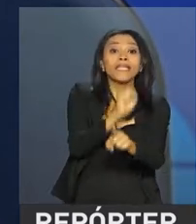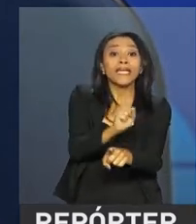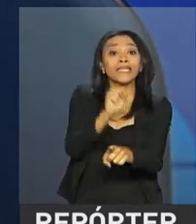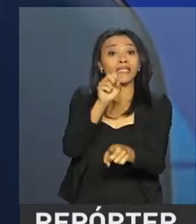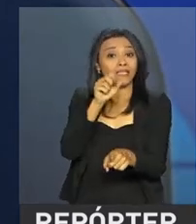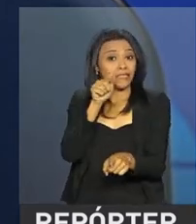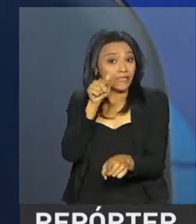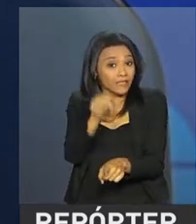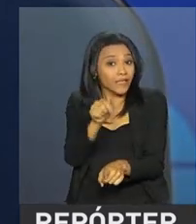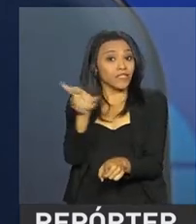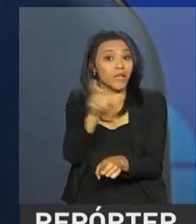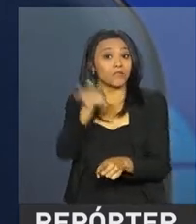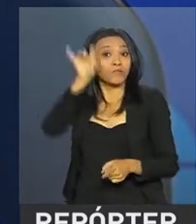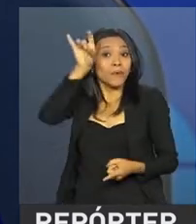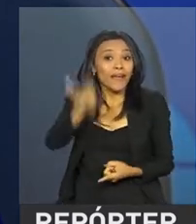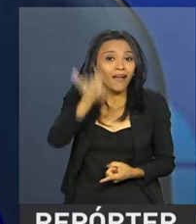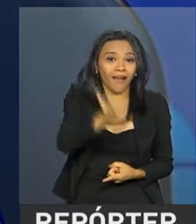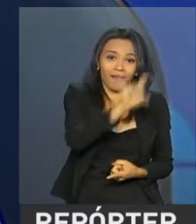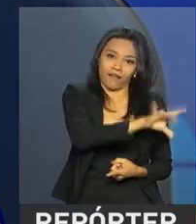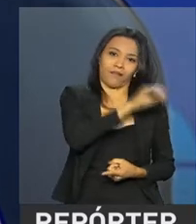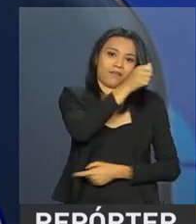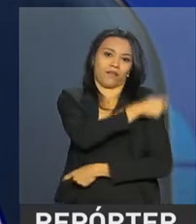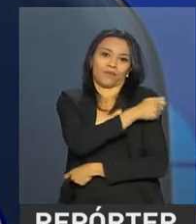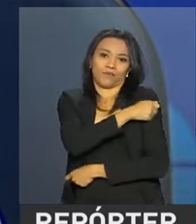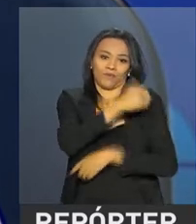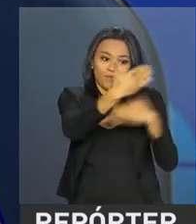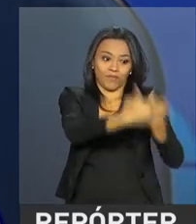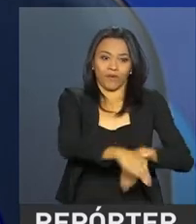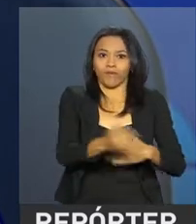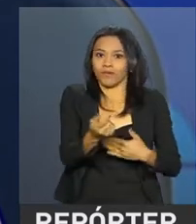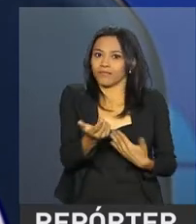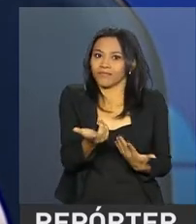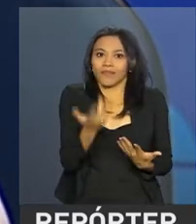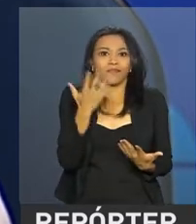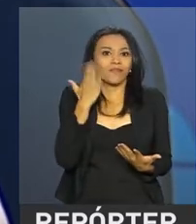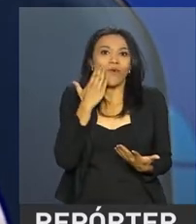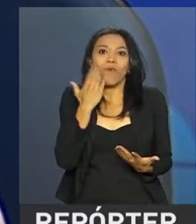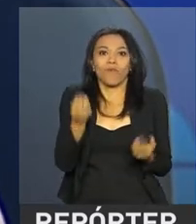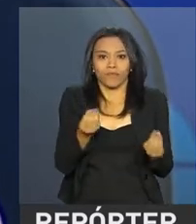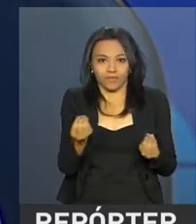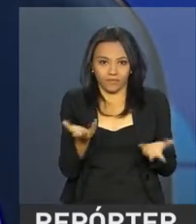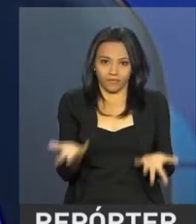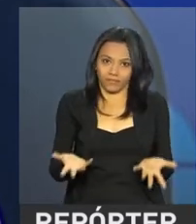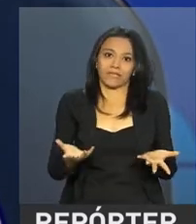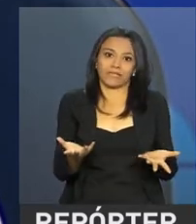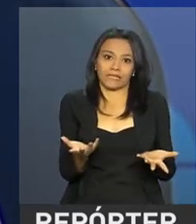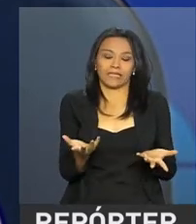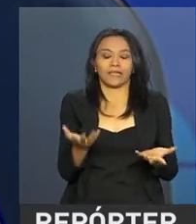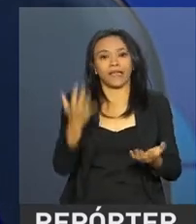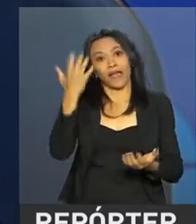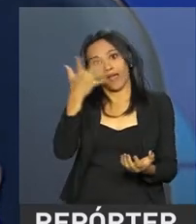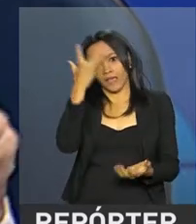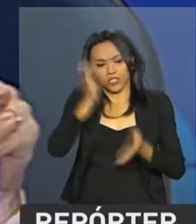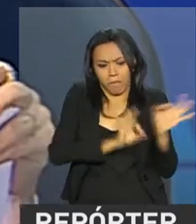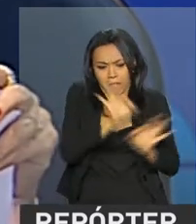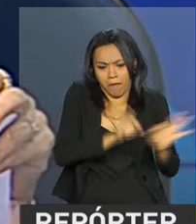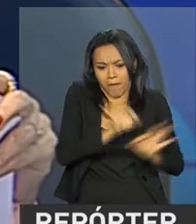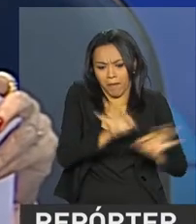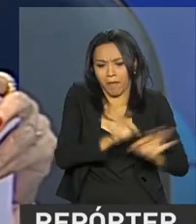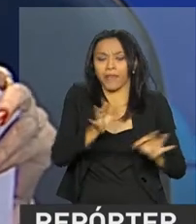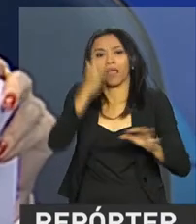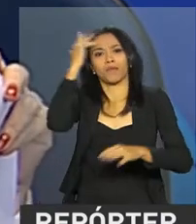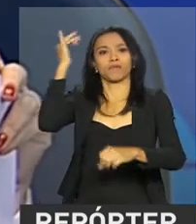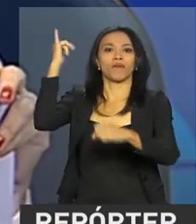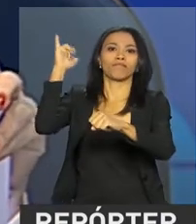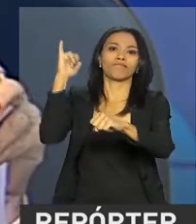R$ 87, não dá para a gente fazer todo um preparativo para um universo considerável e a pessoa simplesmente não